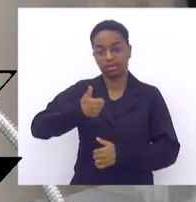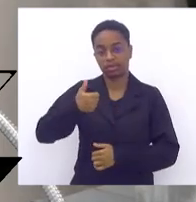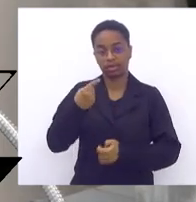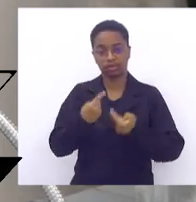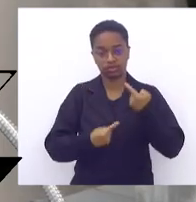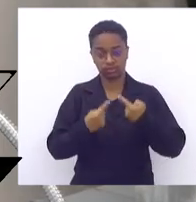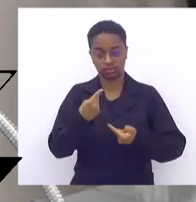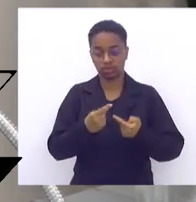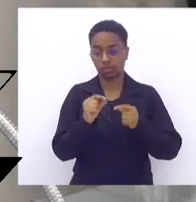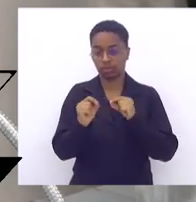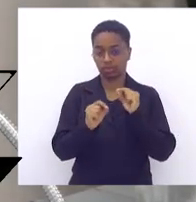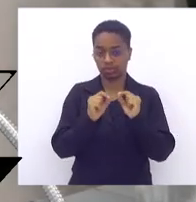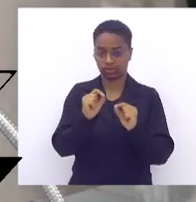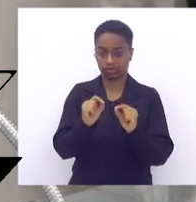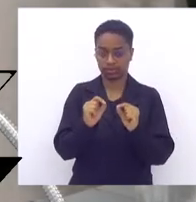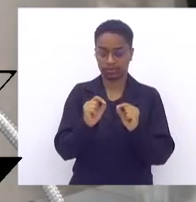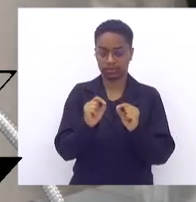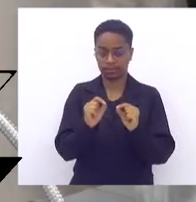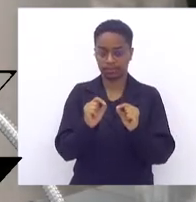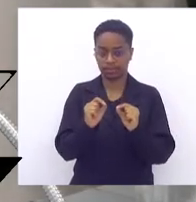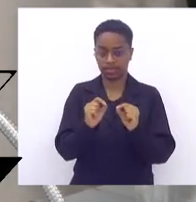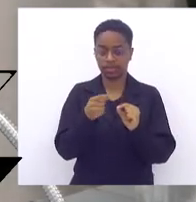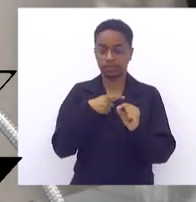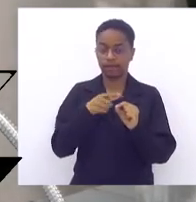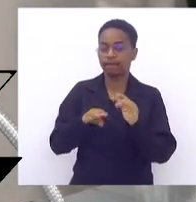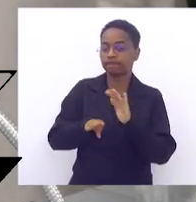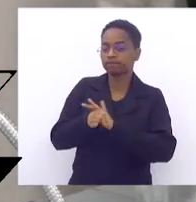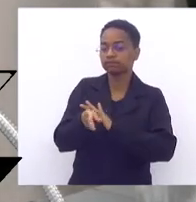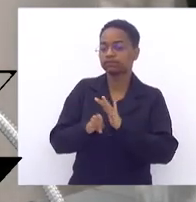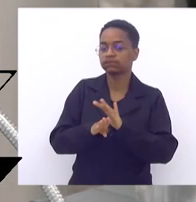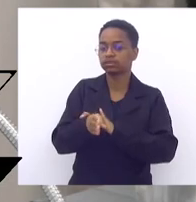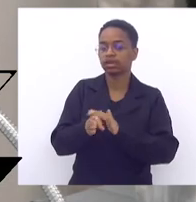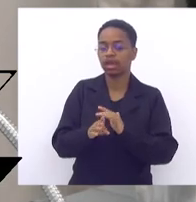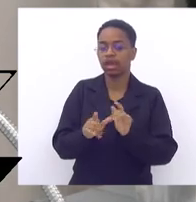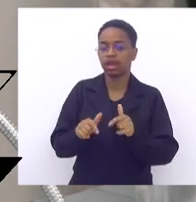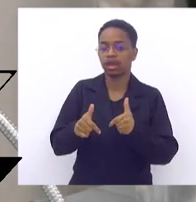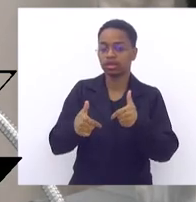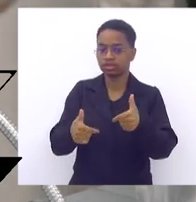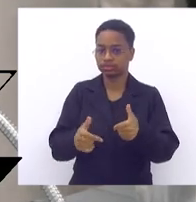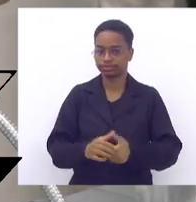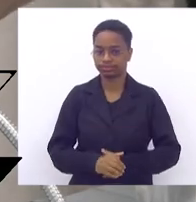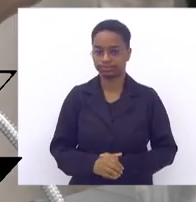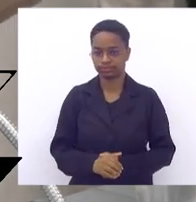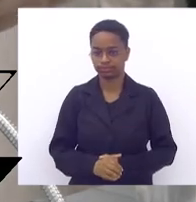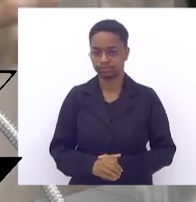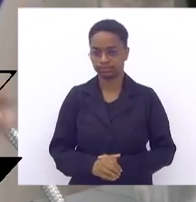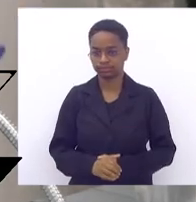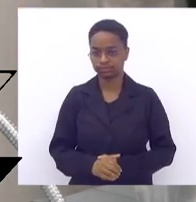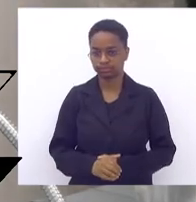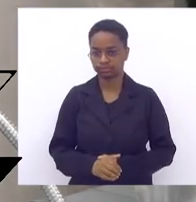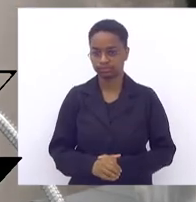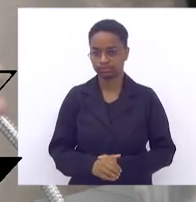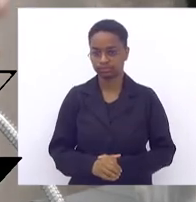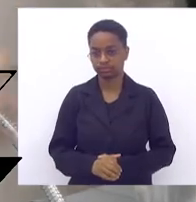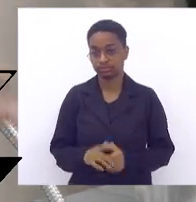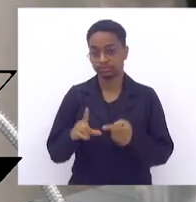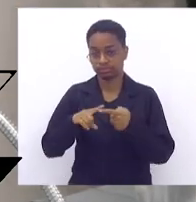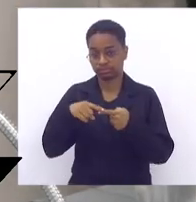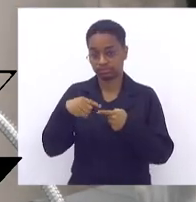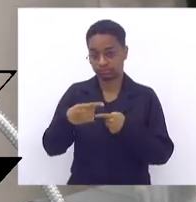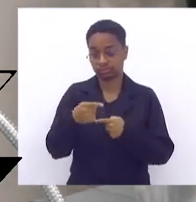que era a questão do vício de iniciativa, que depois Vossa Excelência, por acaso,